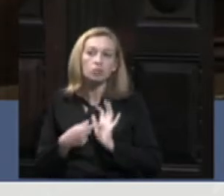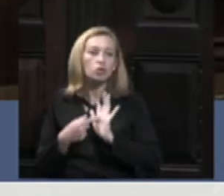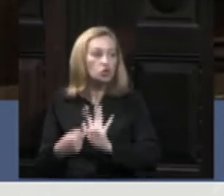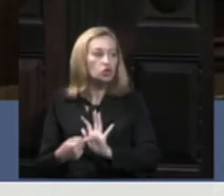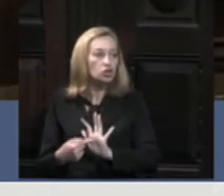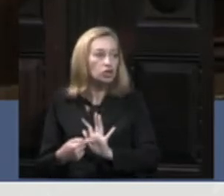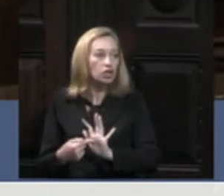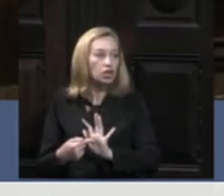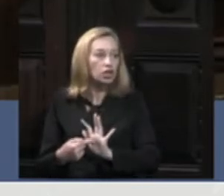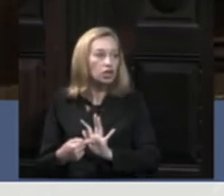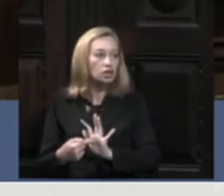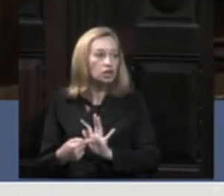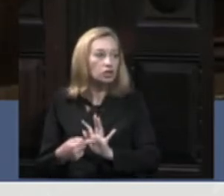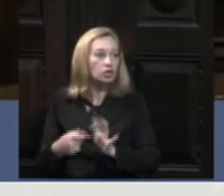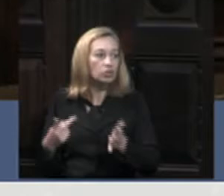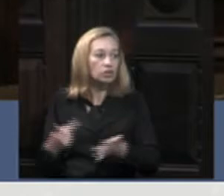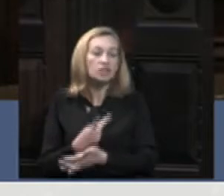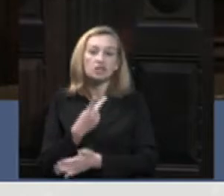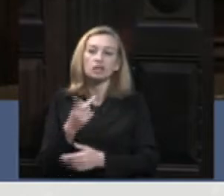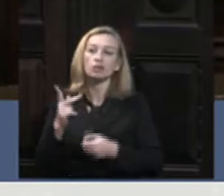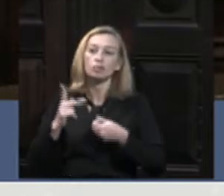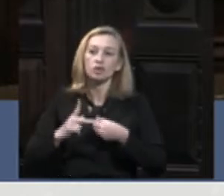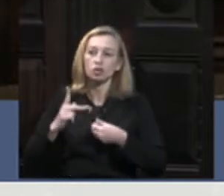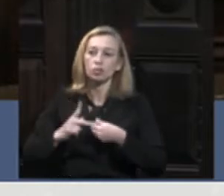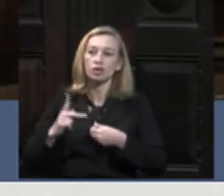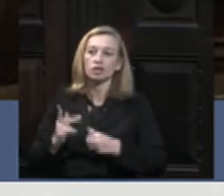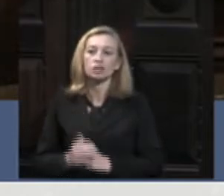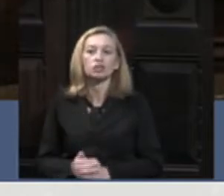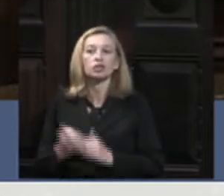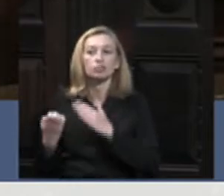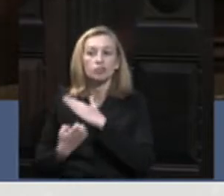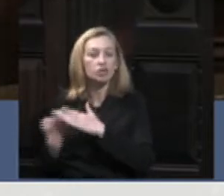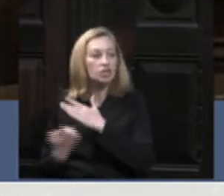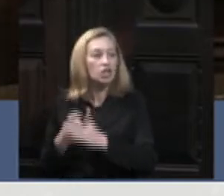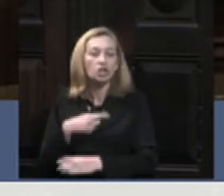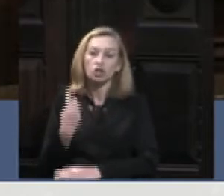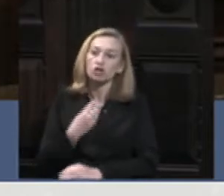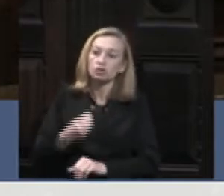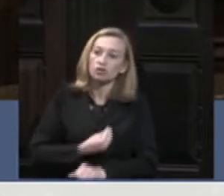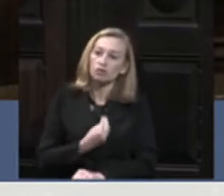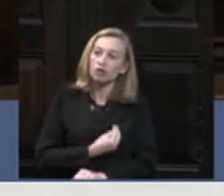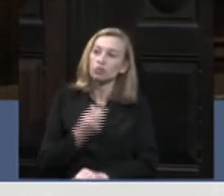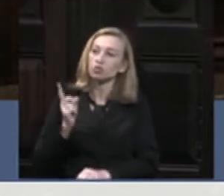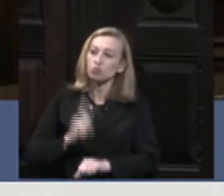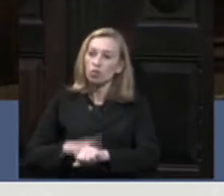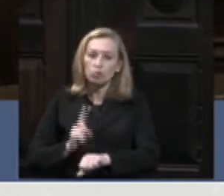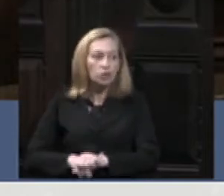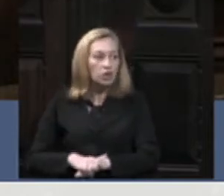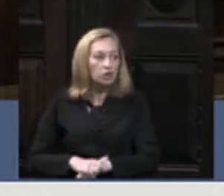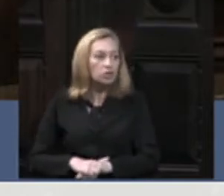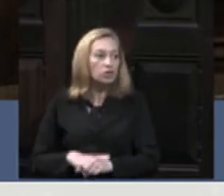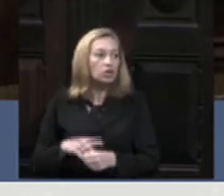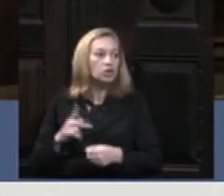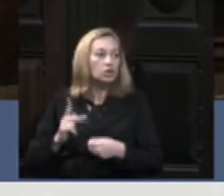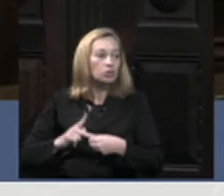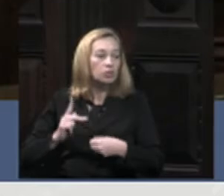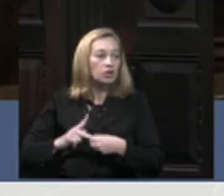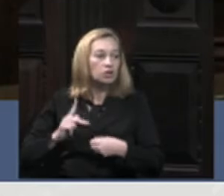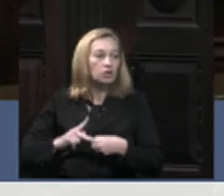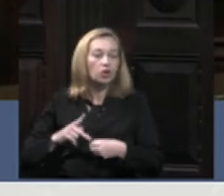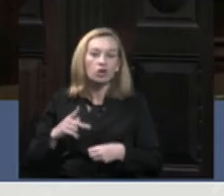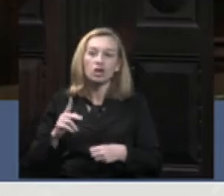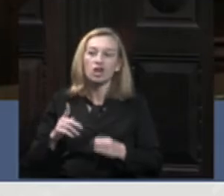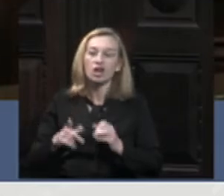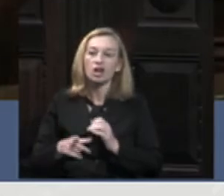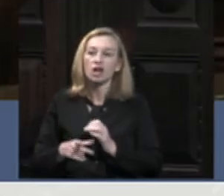através do que está acontecendo com a Petrobras. Nós vivemos aqui um momento em que o barril do petróleo estava a 30